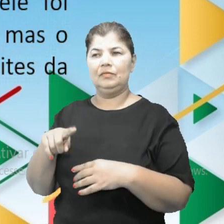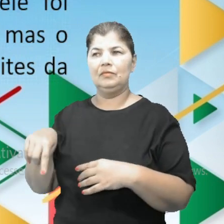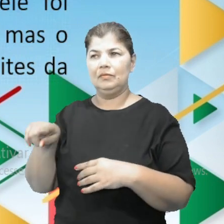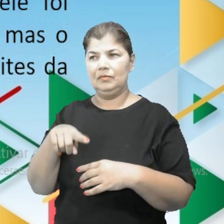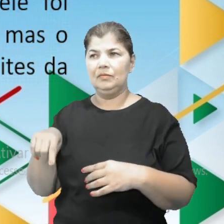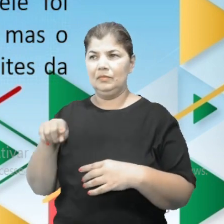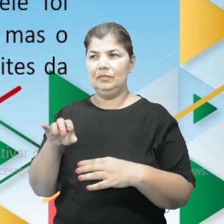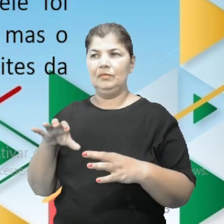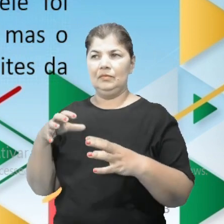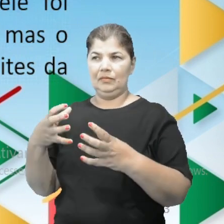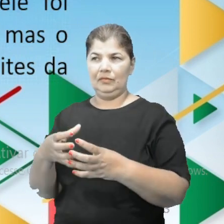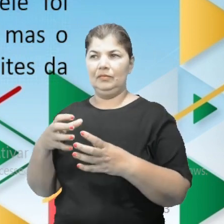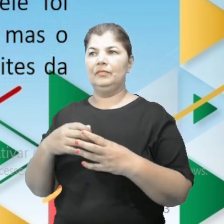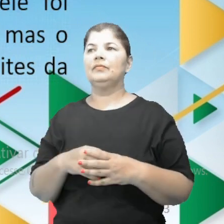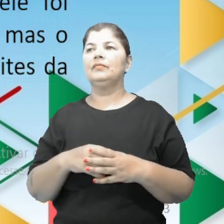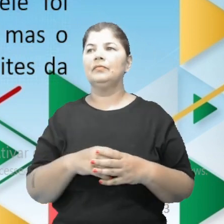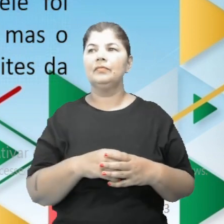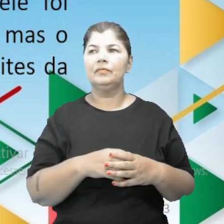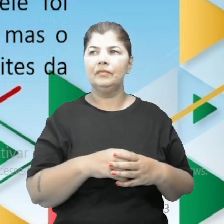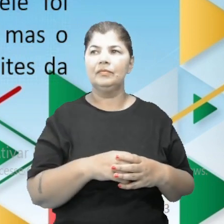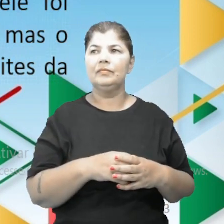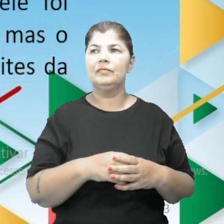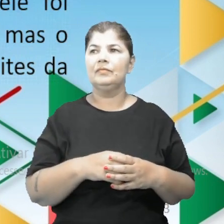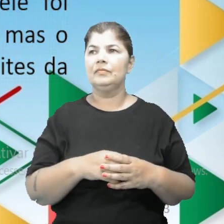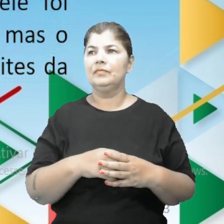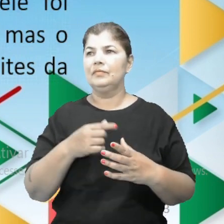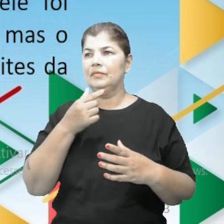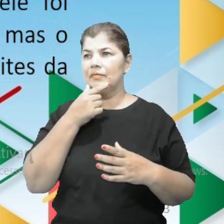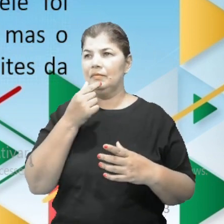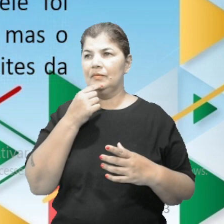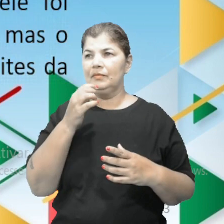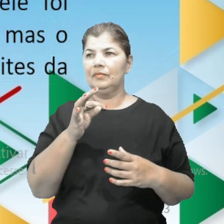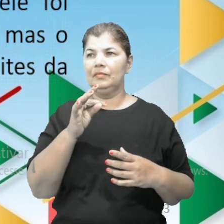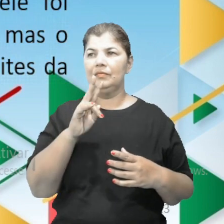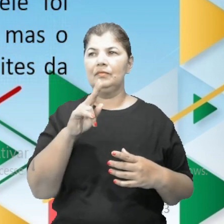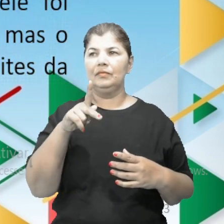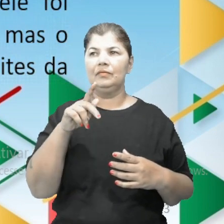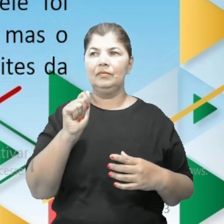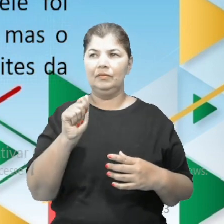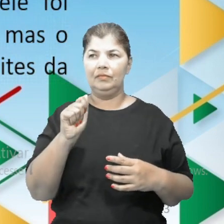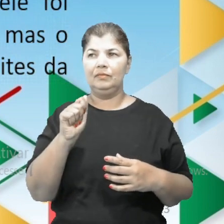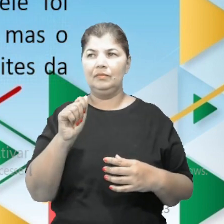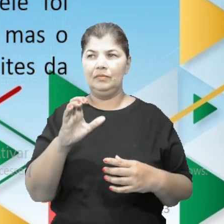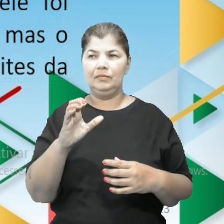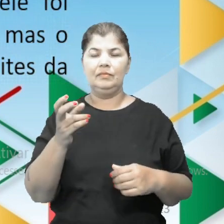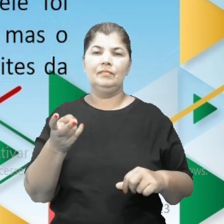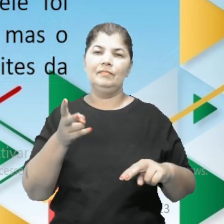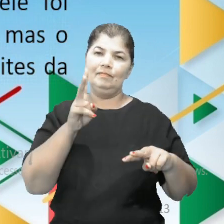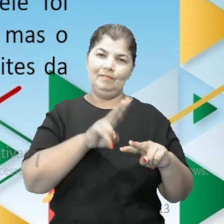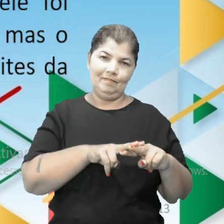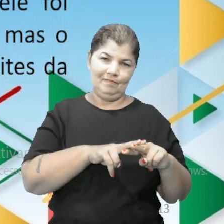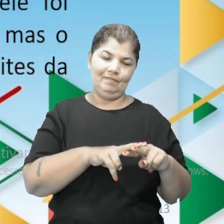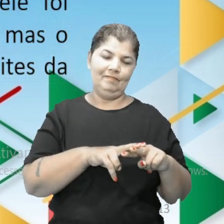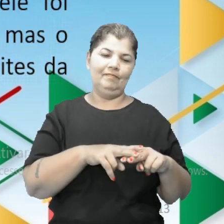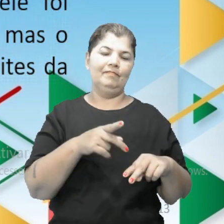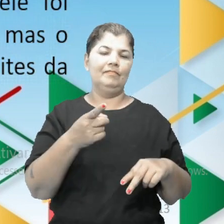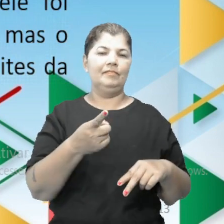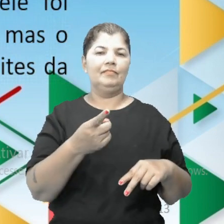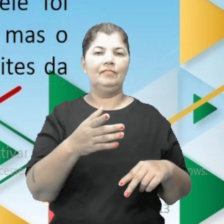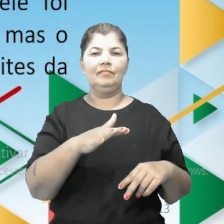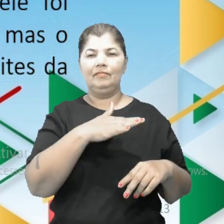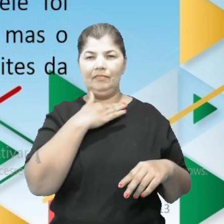preso, né? E como era de praxe, foi executado, né? Na Praça Central de